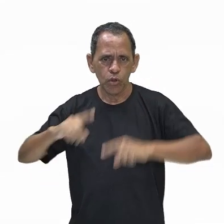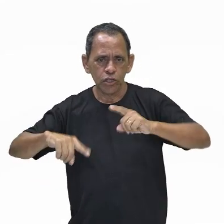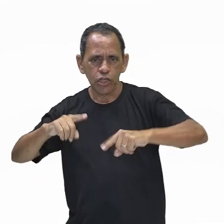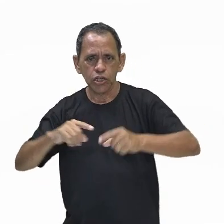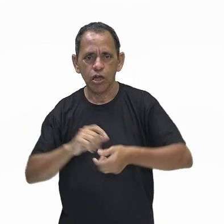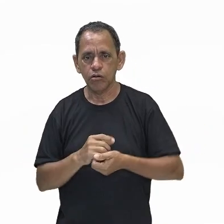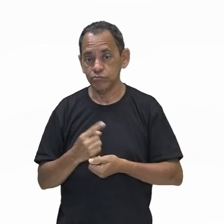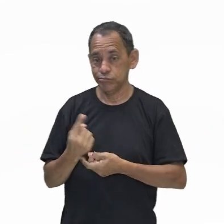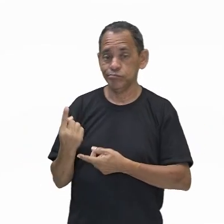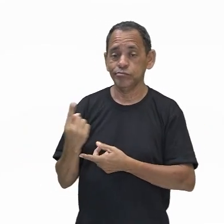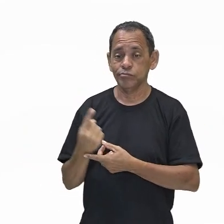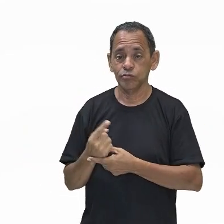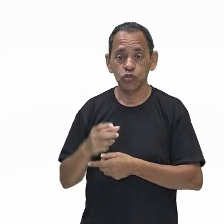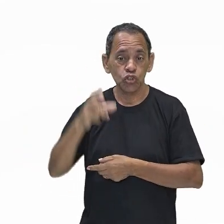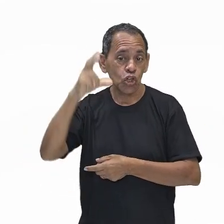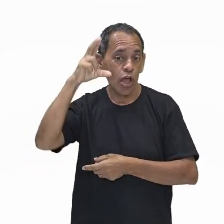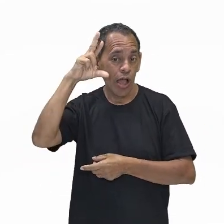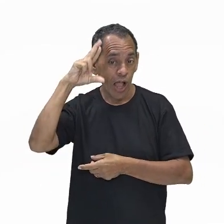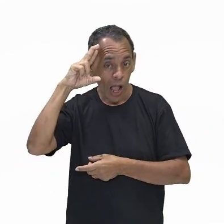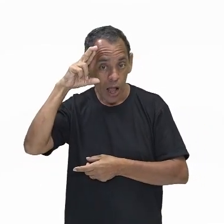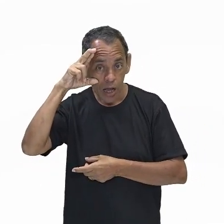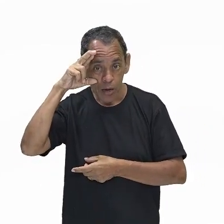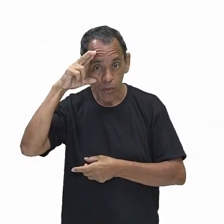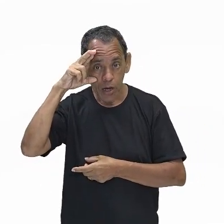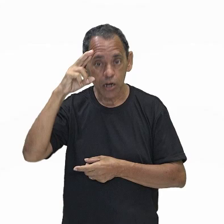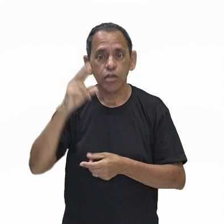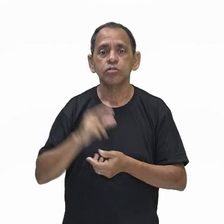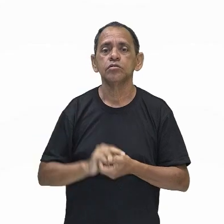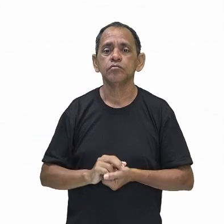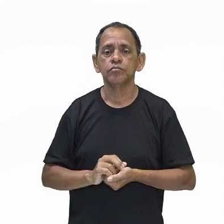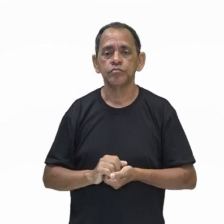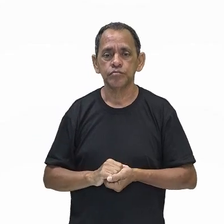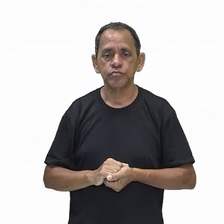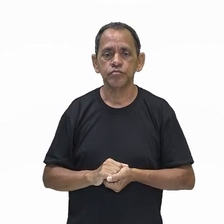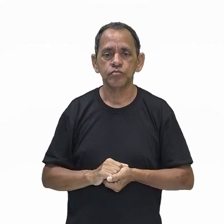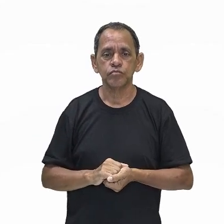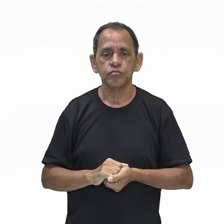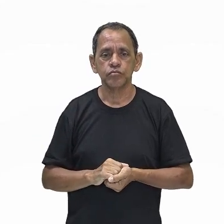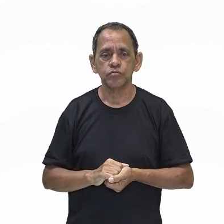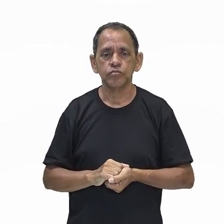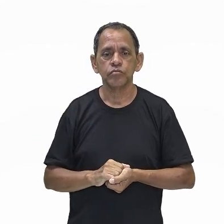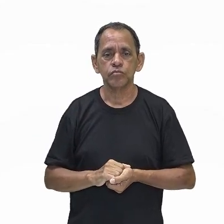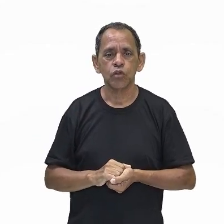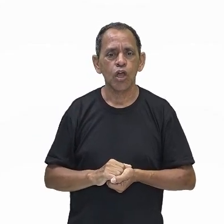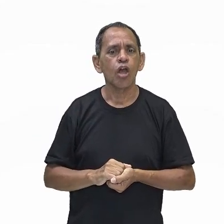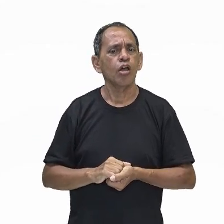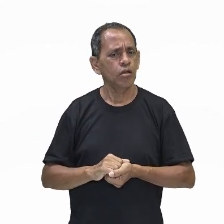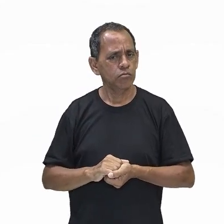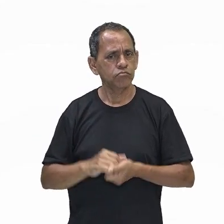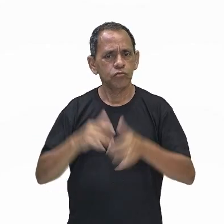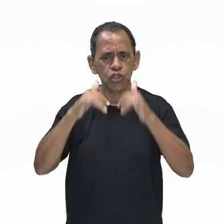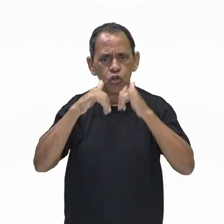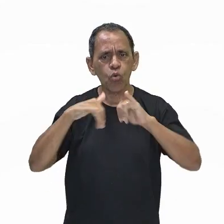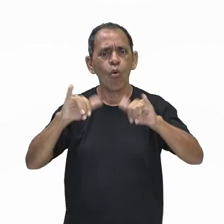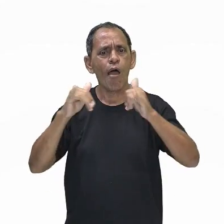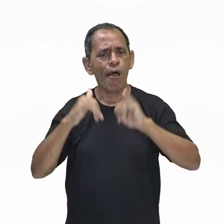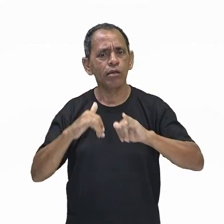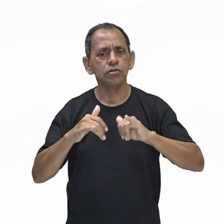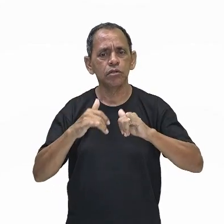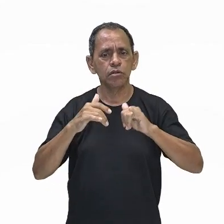muito bem, olha aí. O que é marcante nas obras de Guimarães Rosa é uma linguagem poética, narrativas